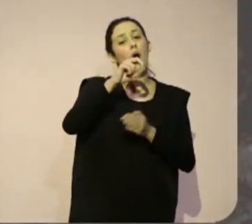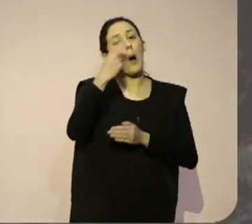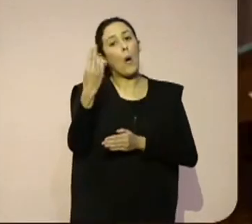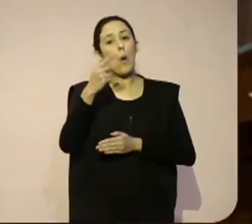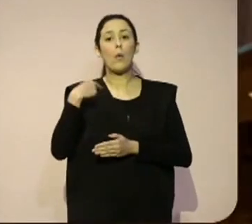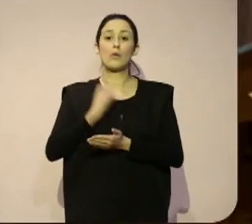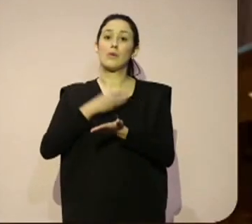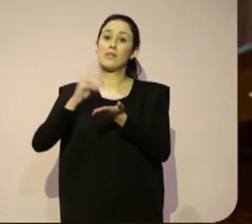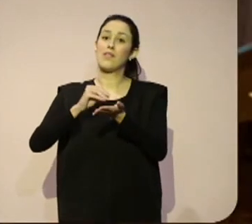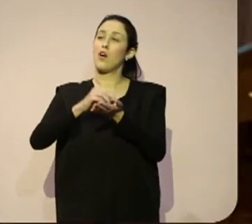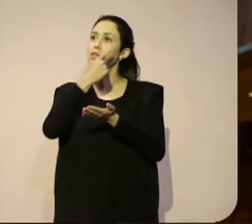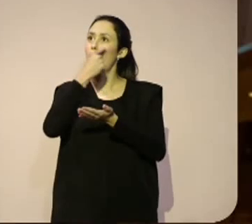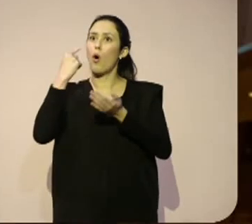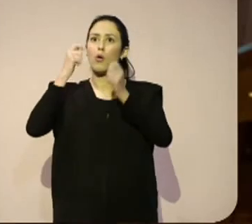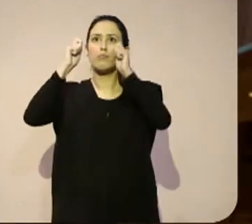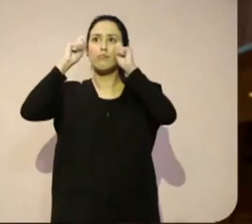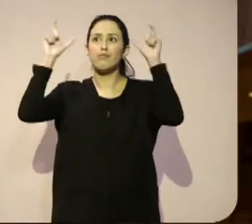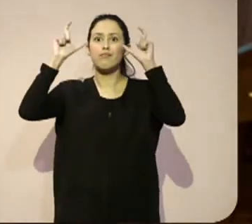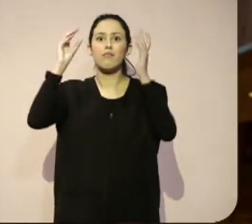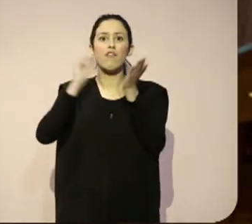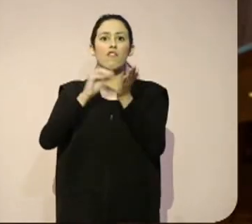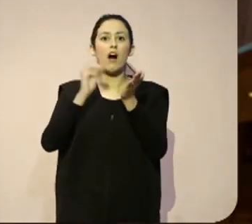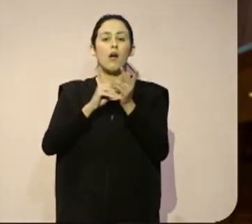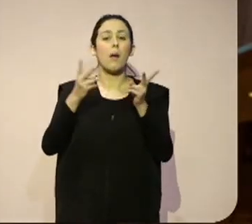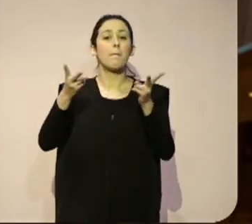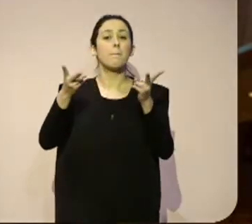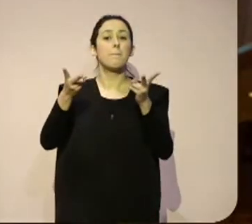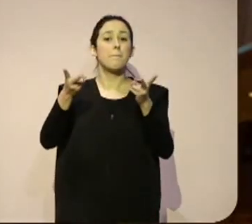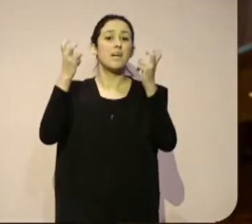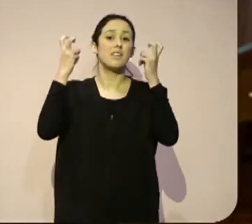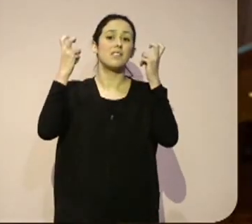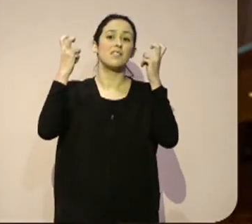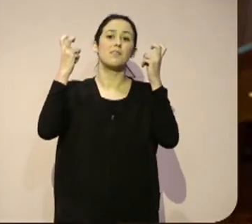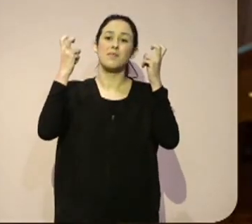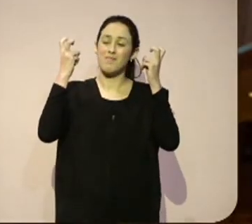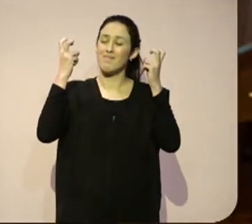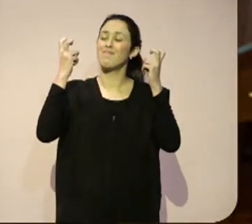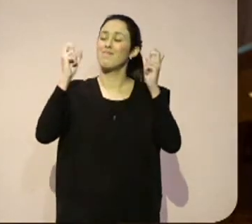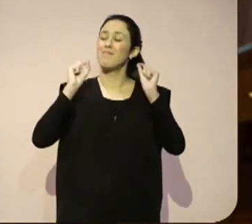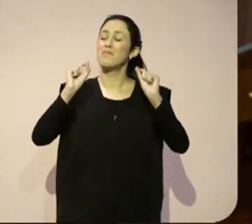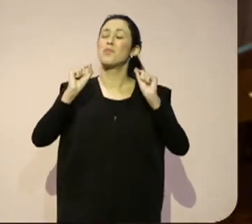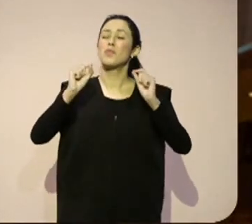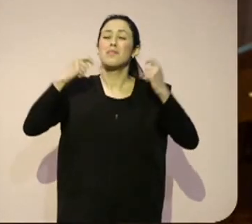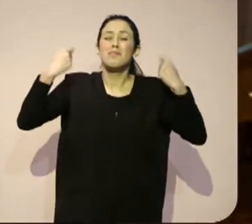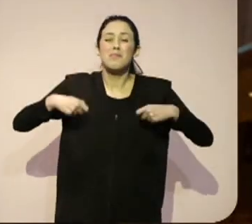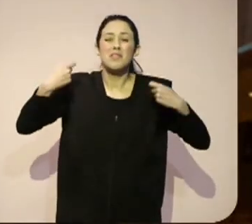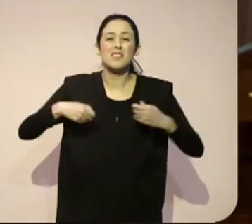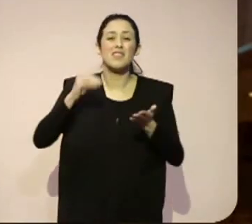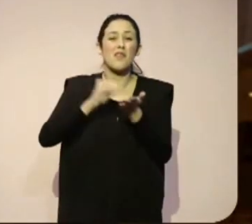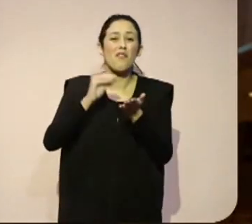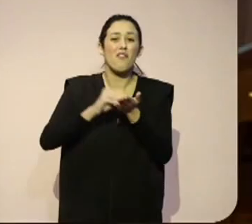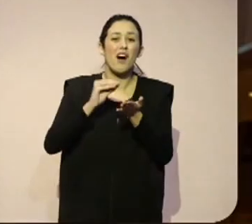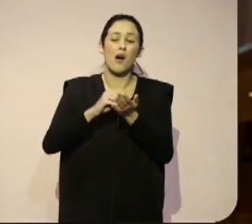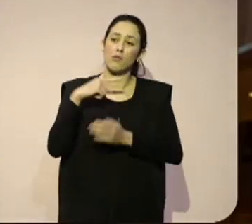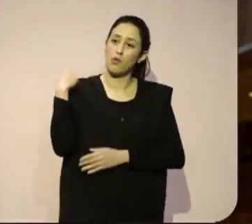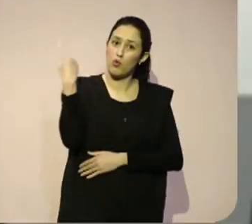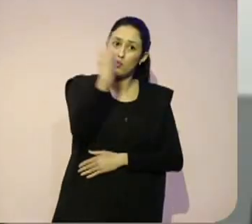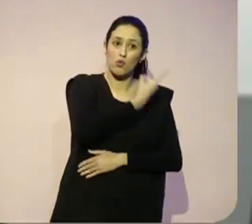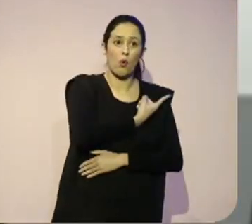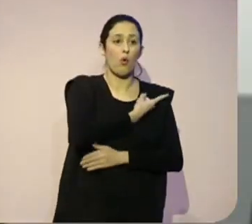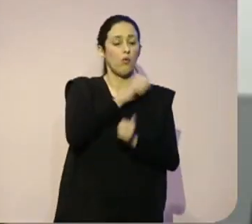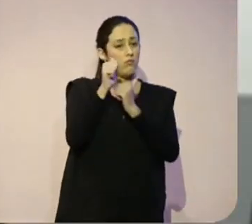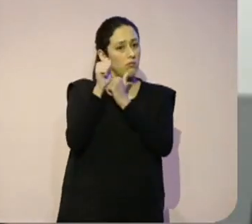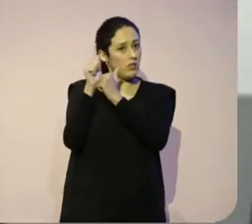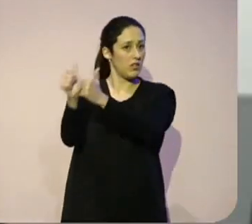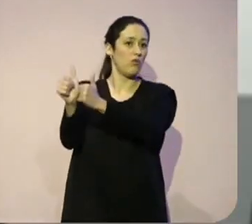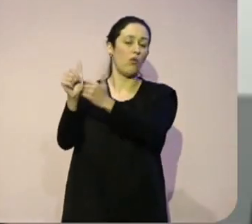se abriram para perceber a grande necessidade que nós temos como